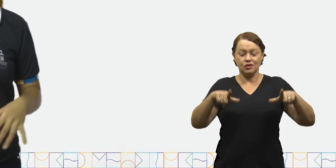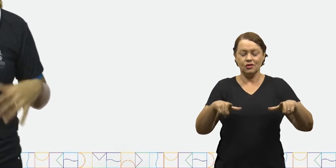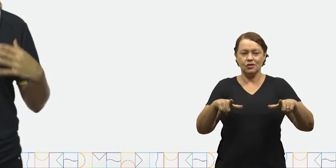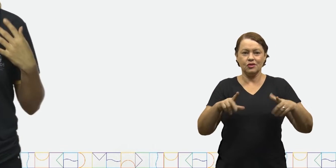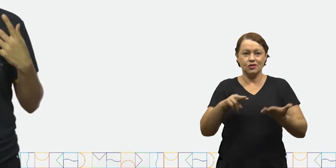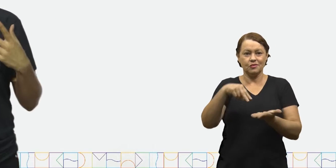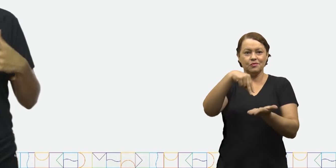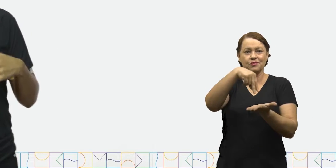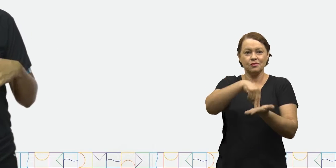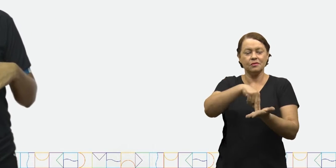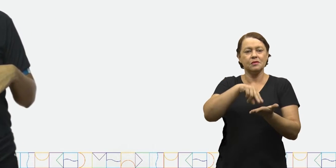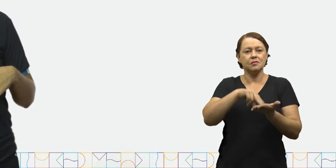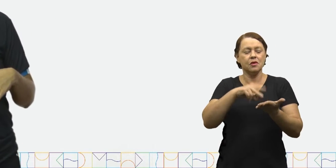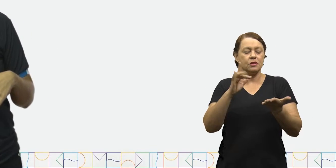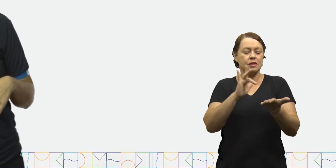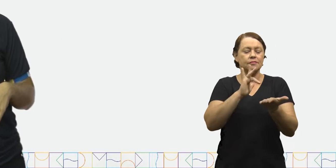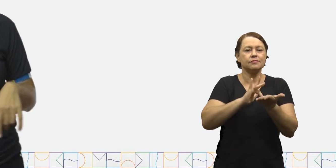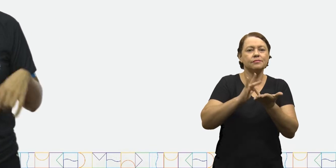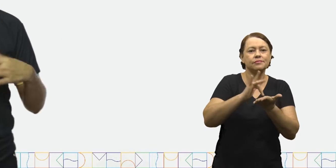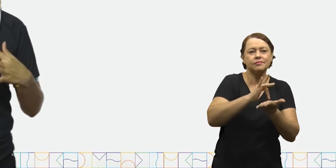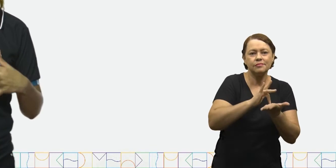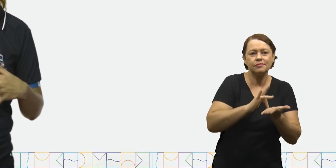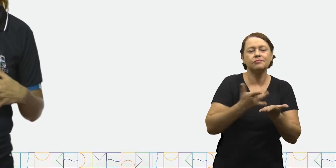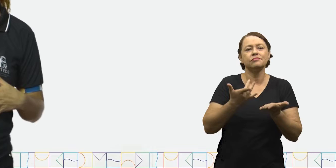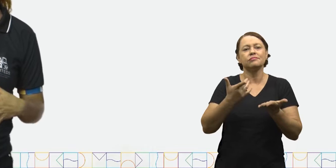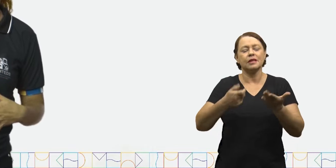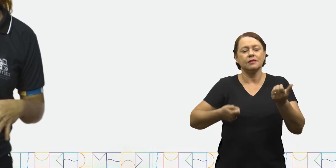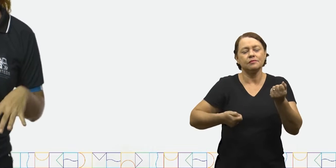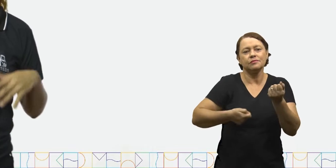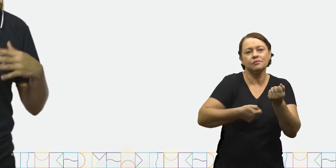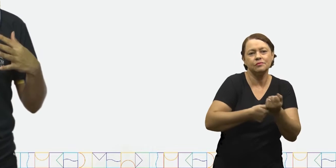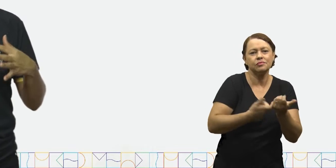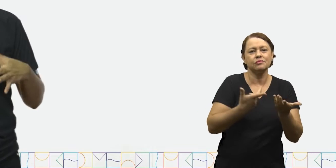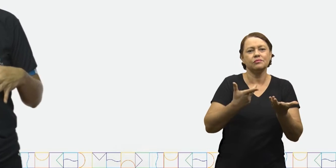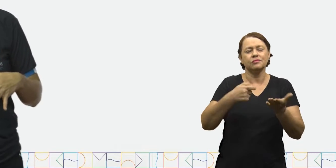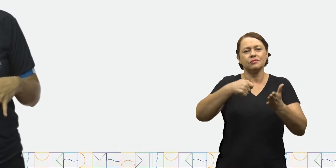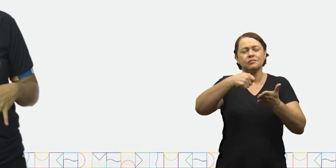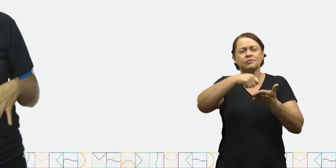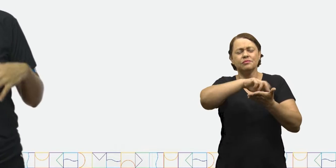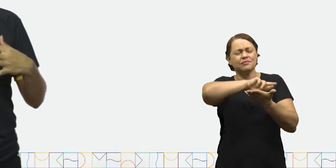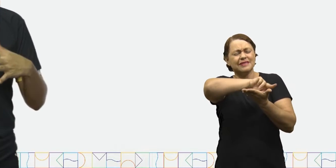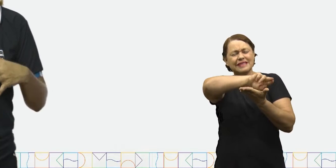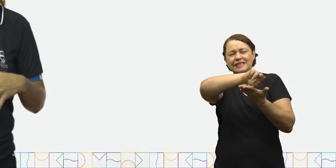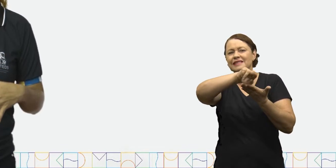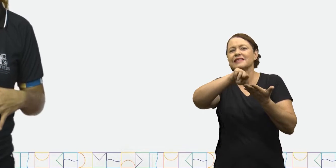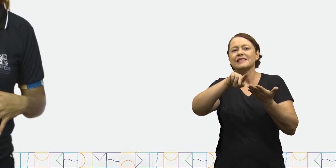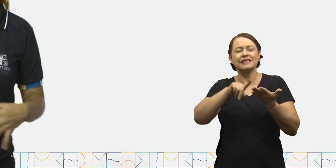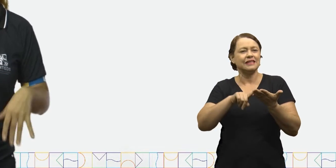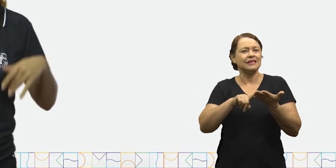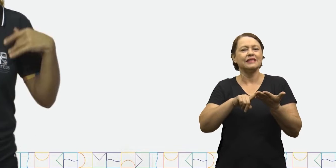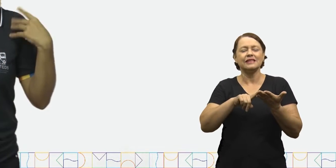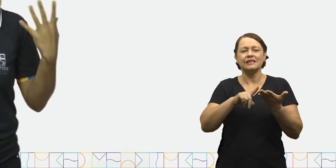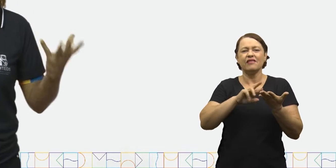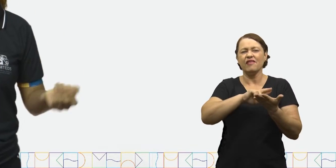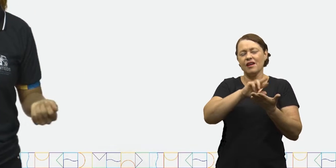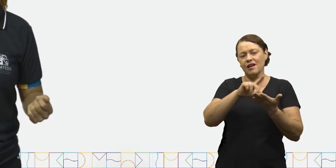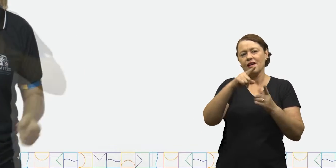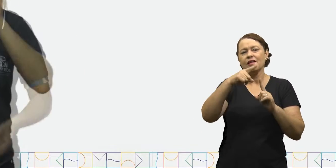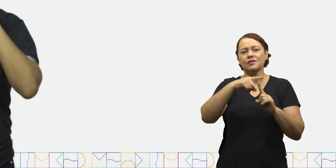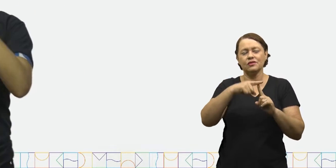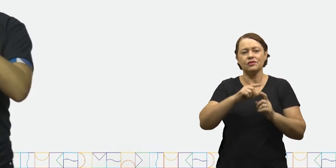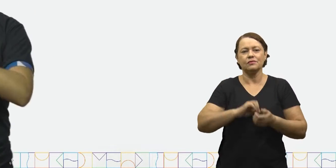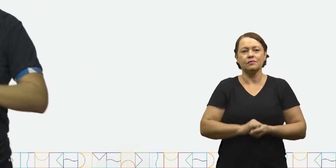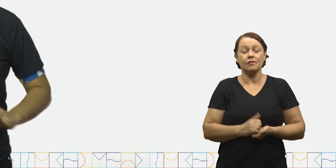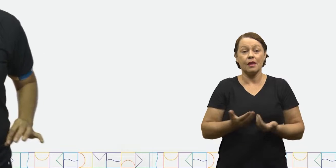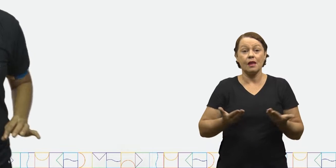balança. Elas podem ser digitais, eletrônicas, mecânicas, híbridas, entre